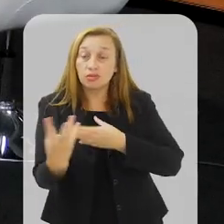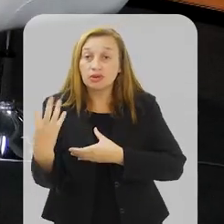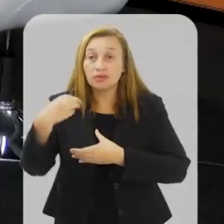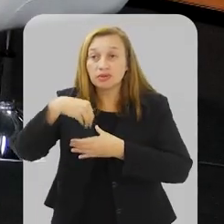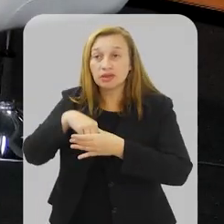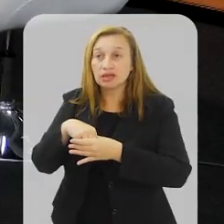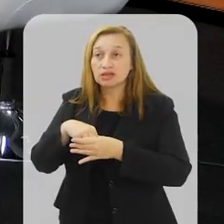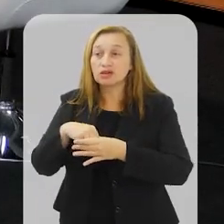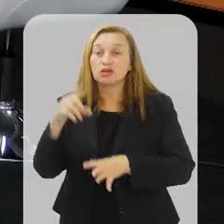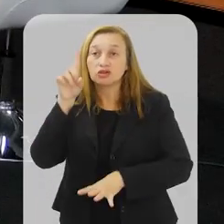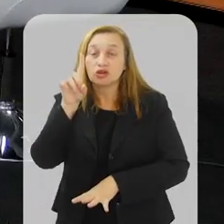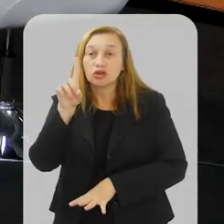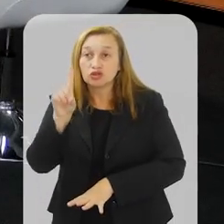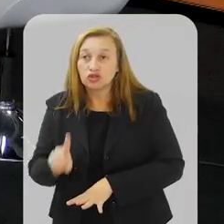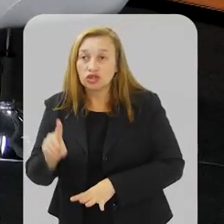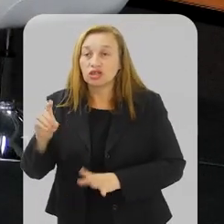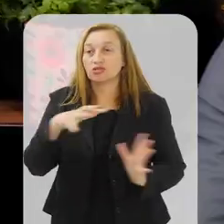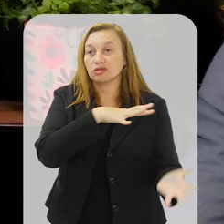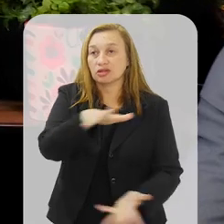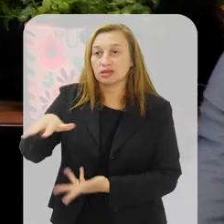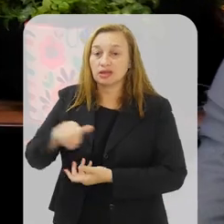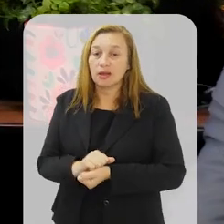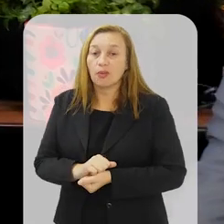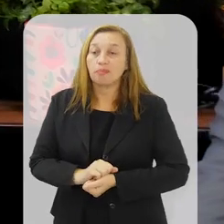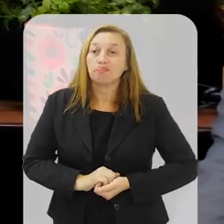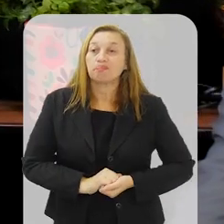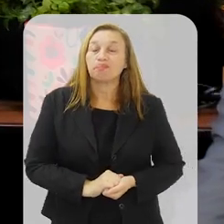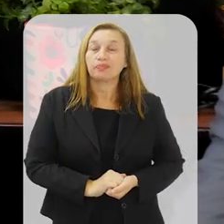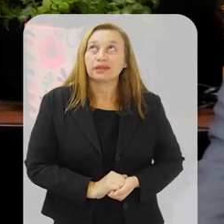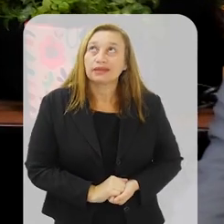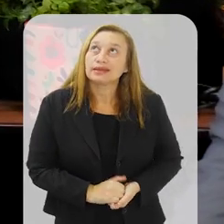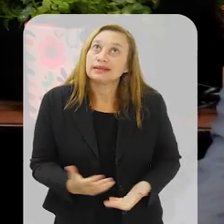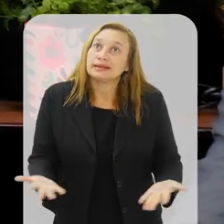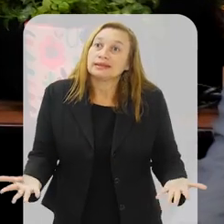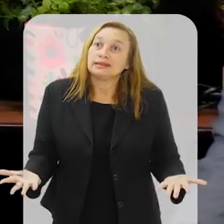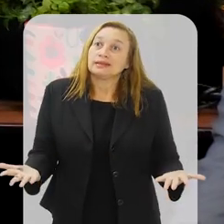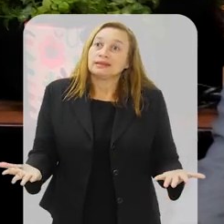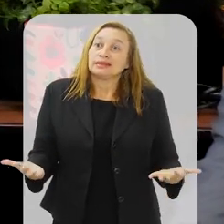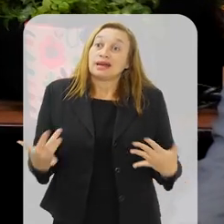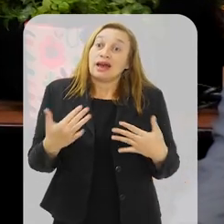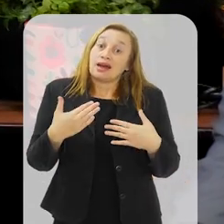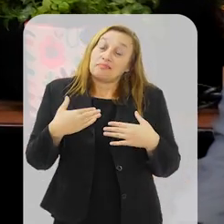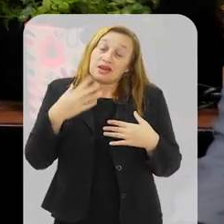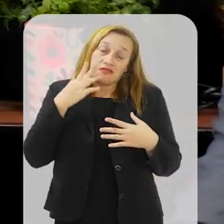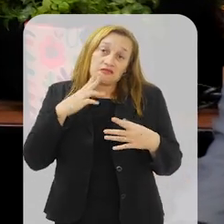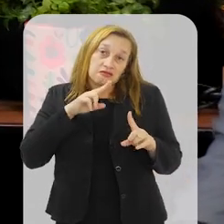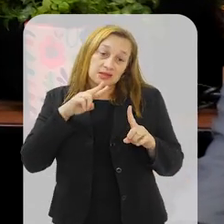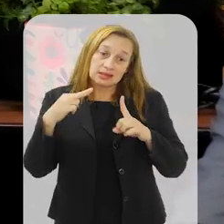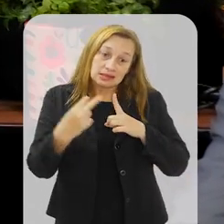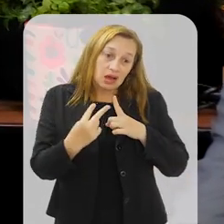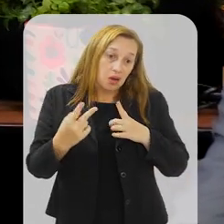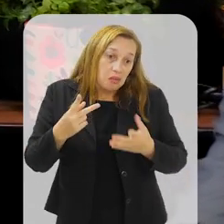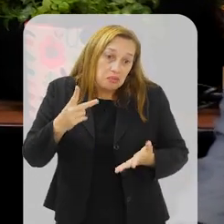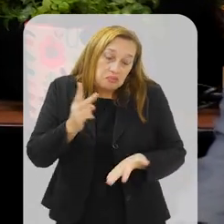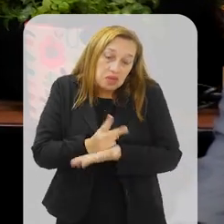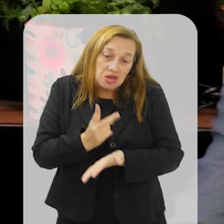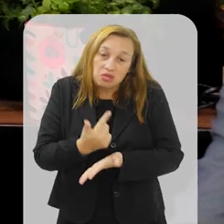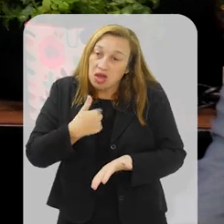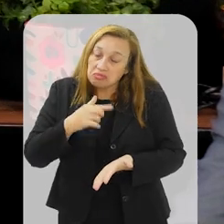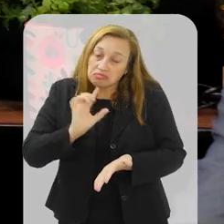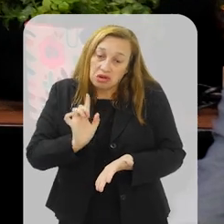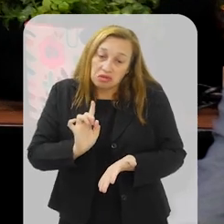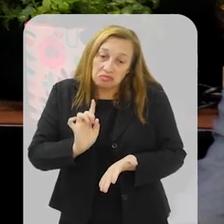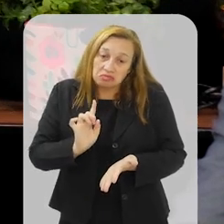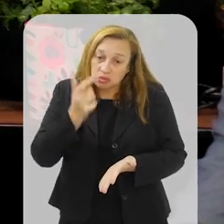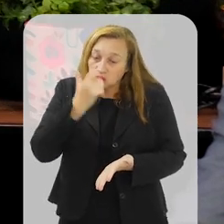implementação do direito internacional olha eh a meu ver né Mesmo não sendo um parlamentar né